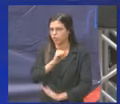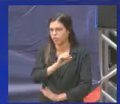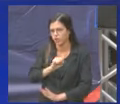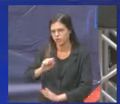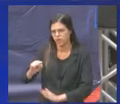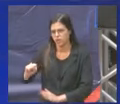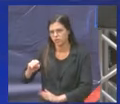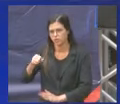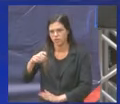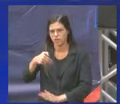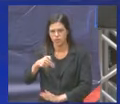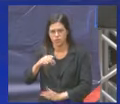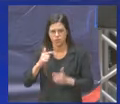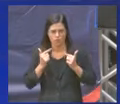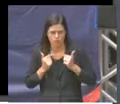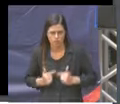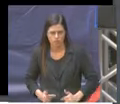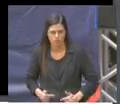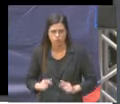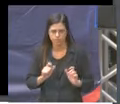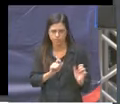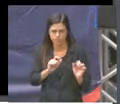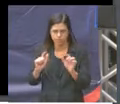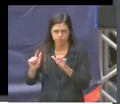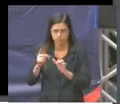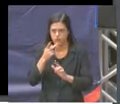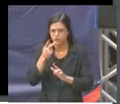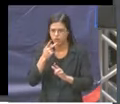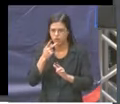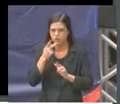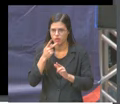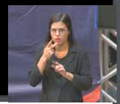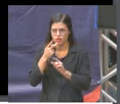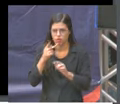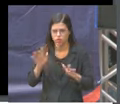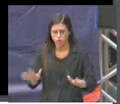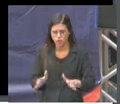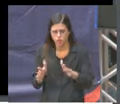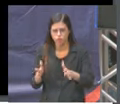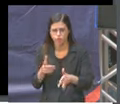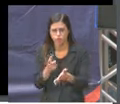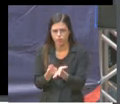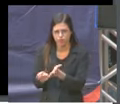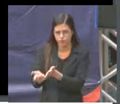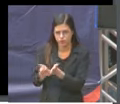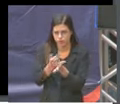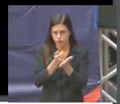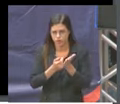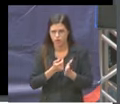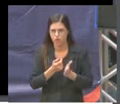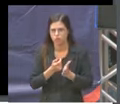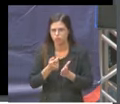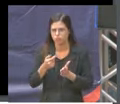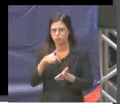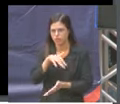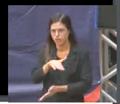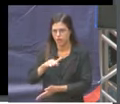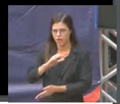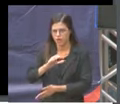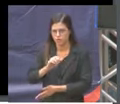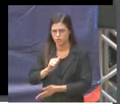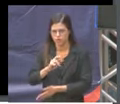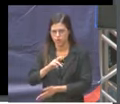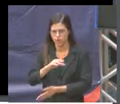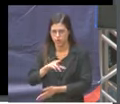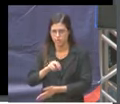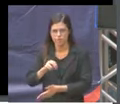neutro. Próximo, por favor. Ela fala de estímulos fiscais aos participantes no mercado de carbono, né? Então, ela reduz a alíquota do